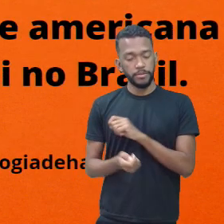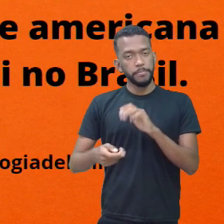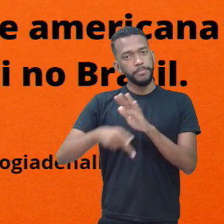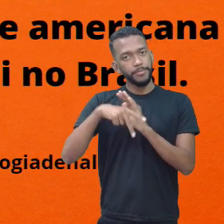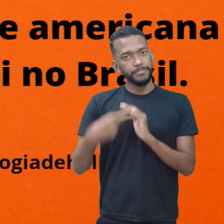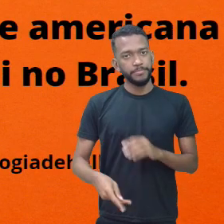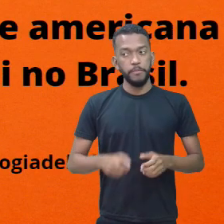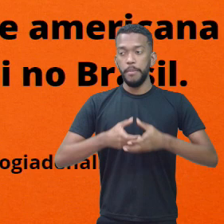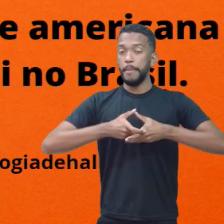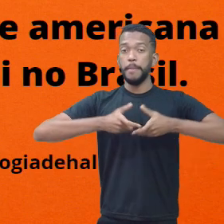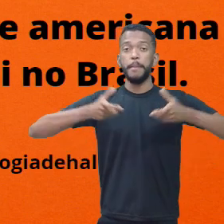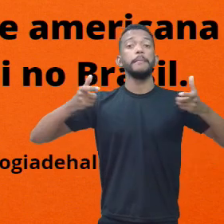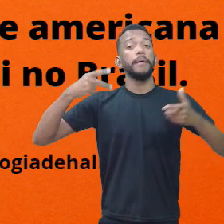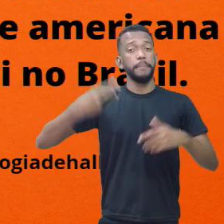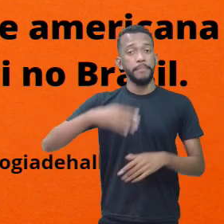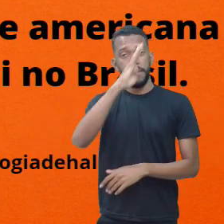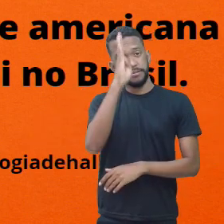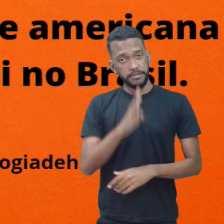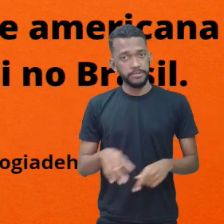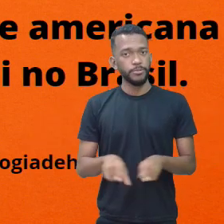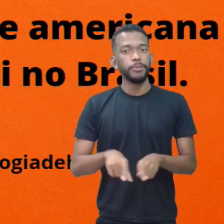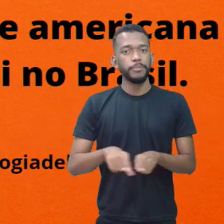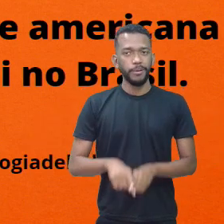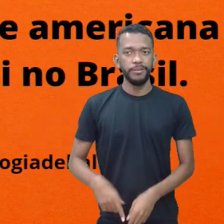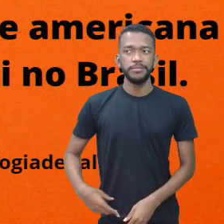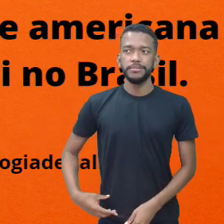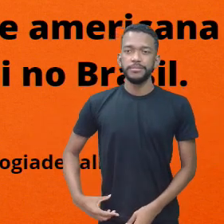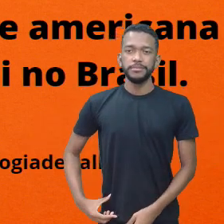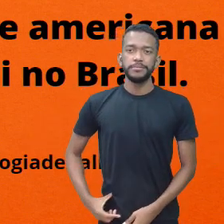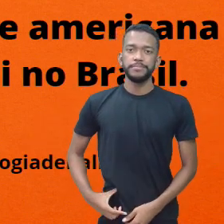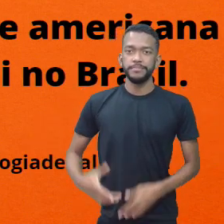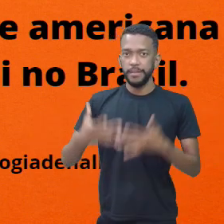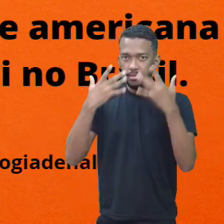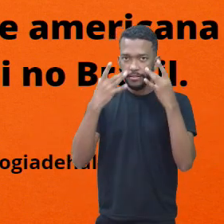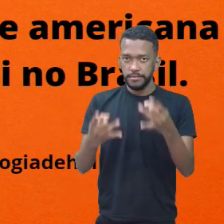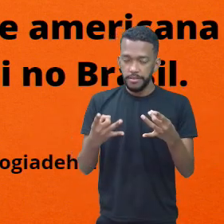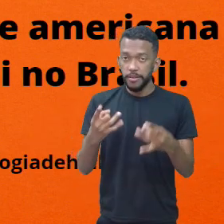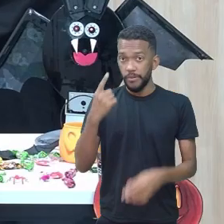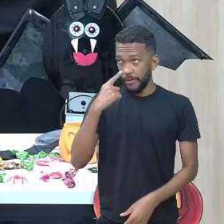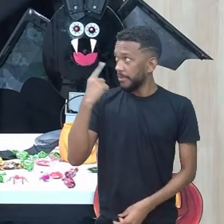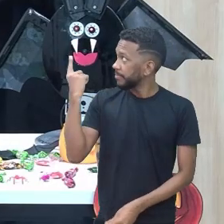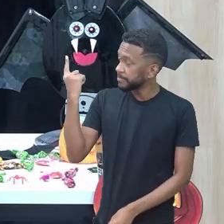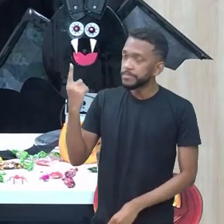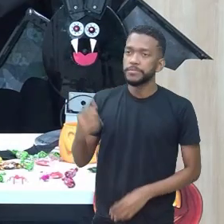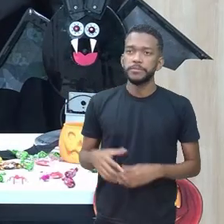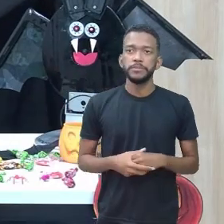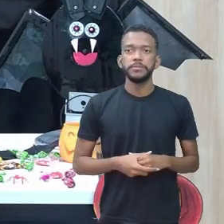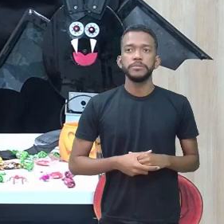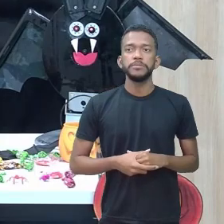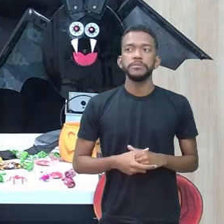popular aqui no Brasil, tá bom? Então, prestem atenção. Nós temos